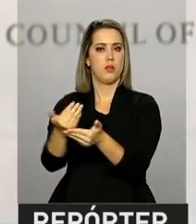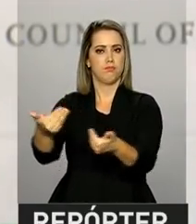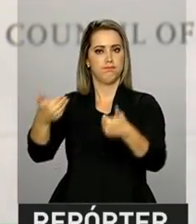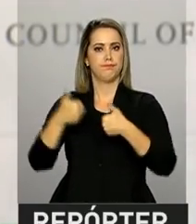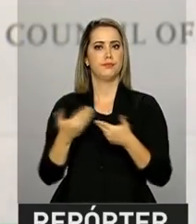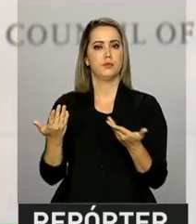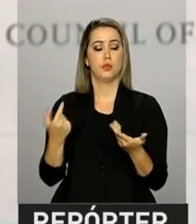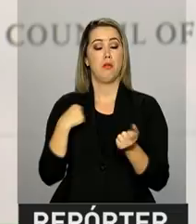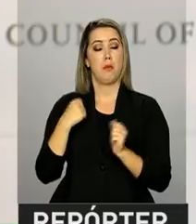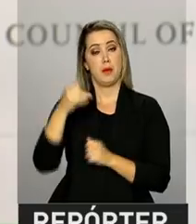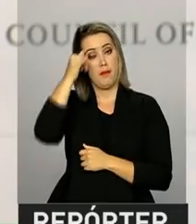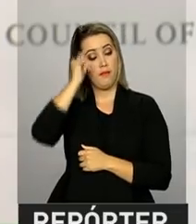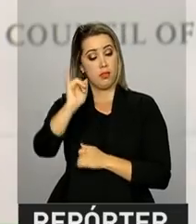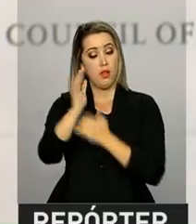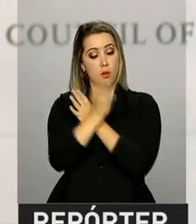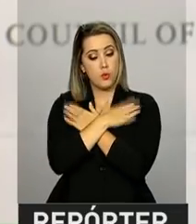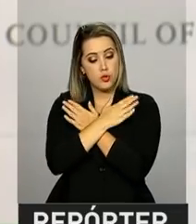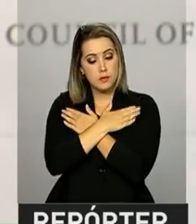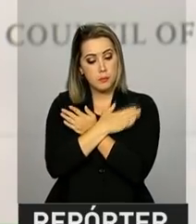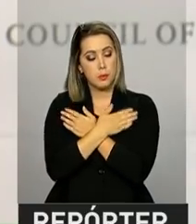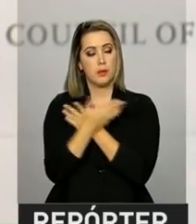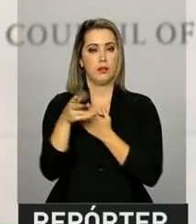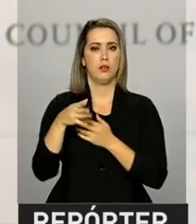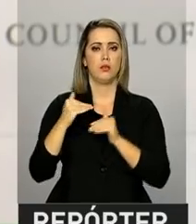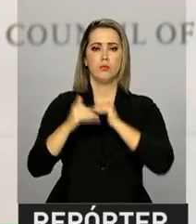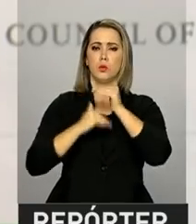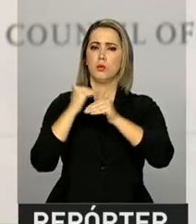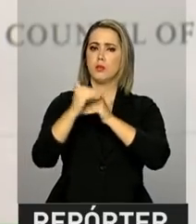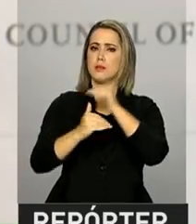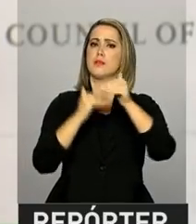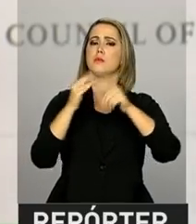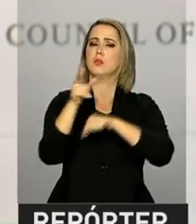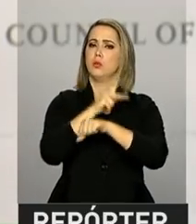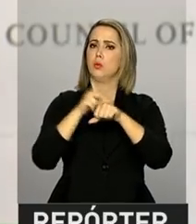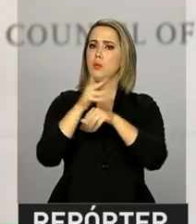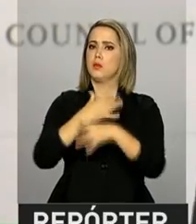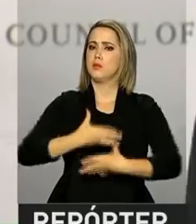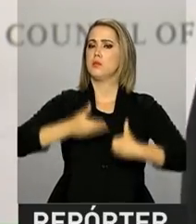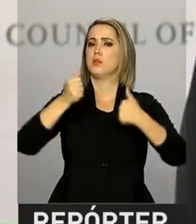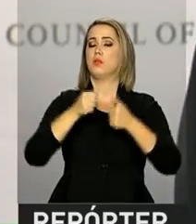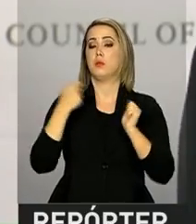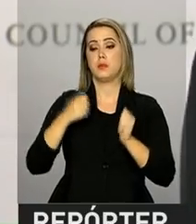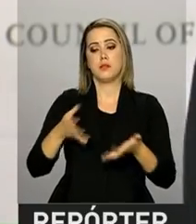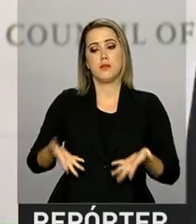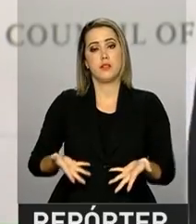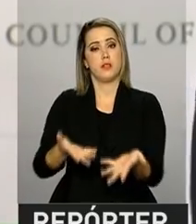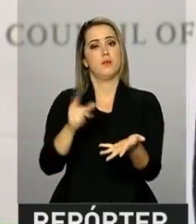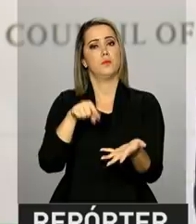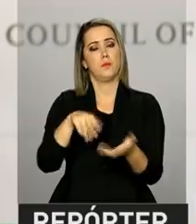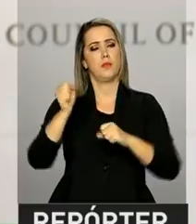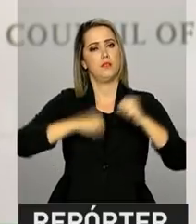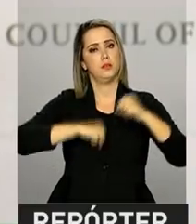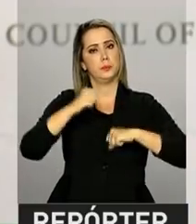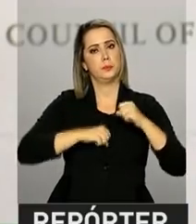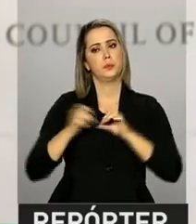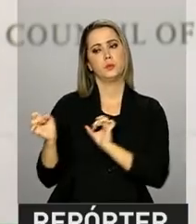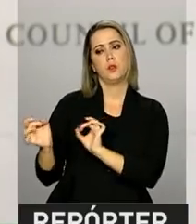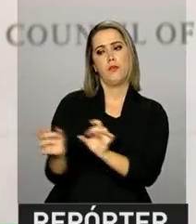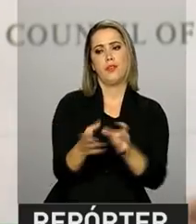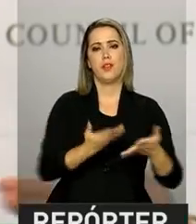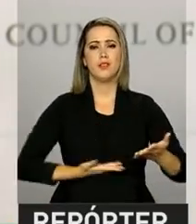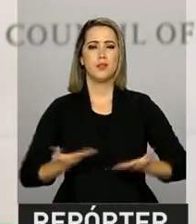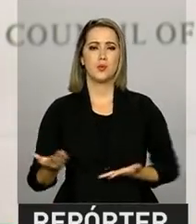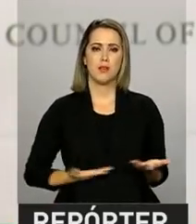combater o desemprego e, portanto, fazer o país crescer, você precisa incentivar a indústria, incentivar o comércio, incentivar os